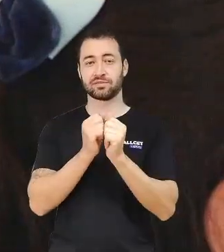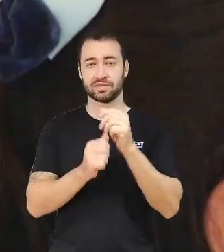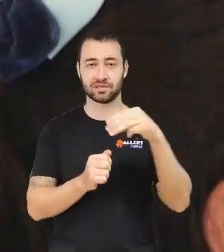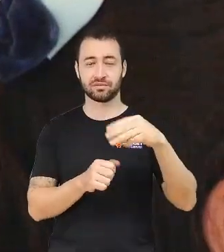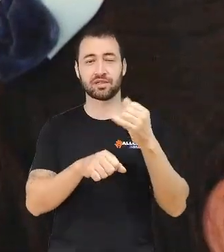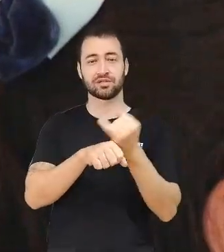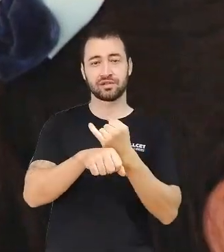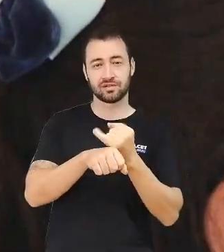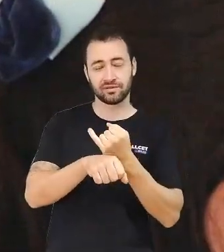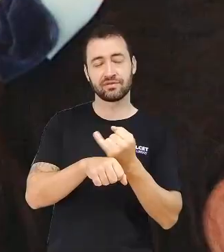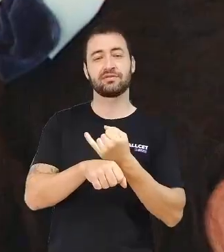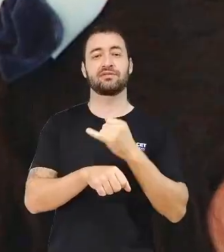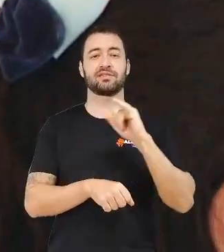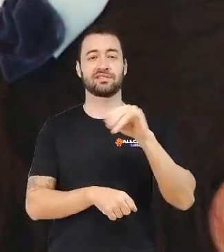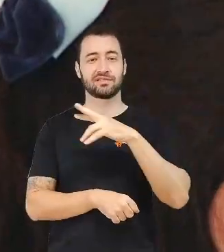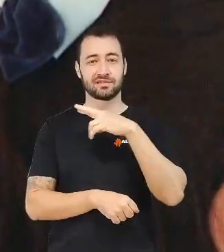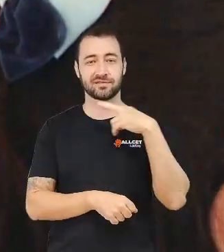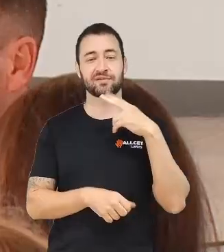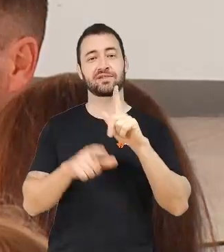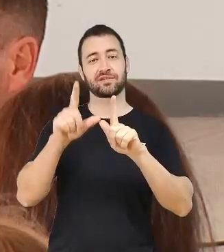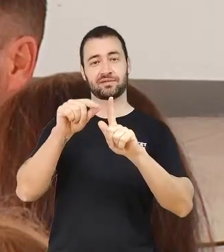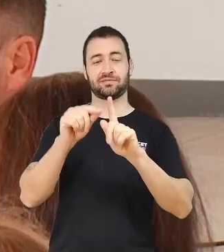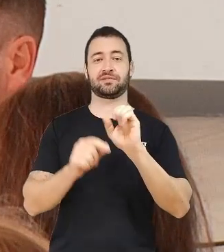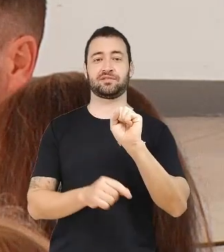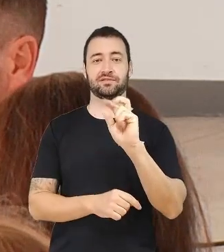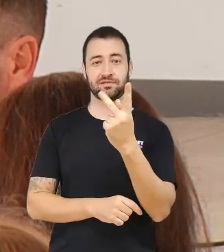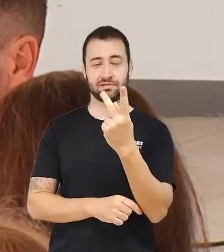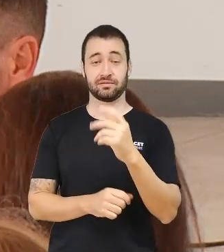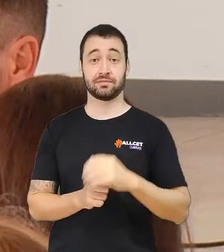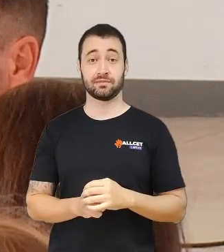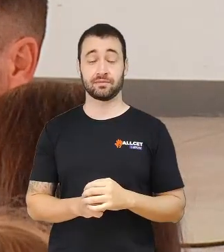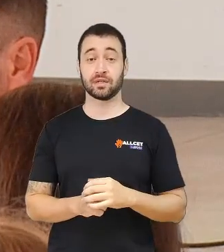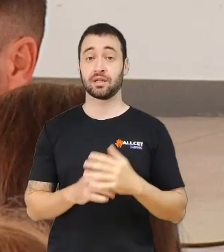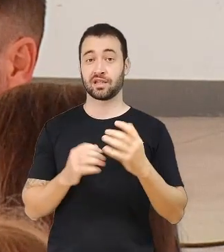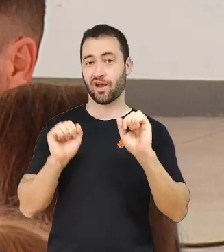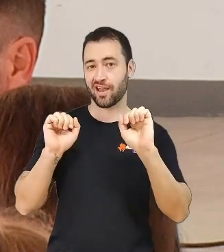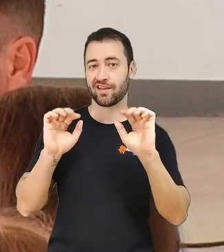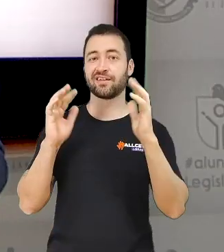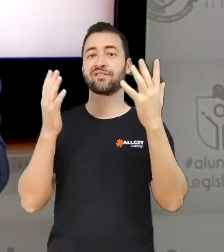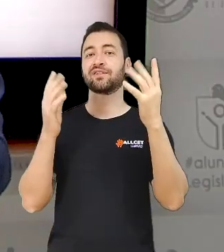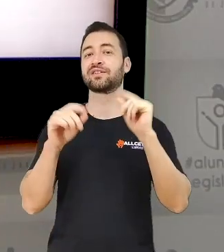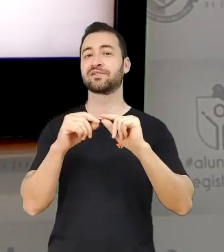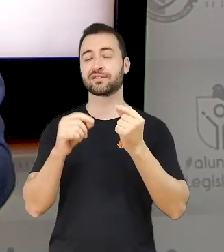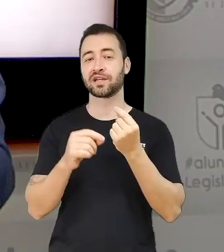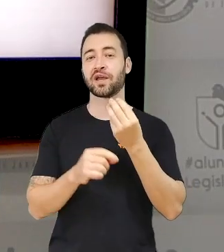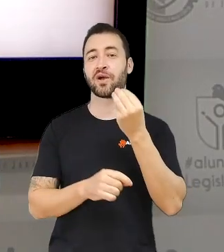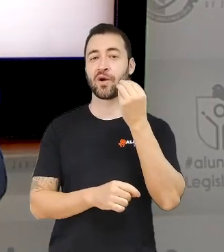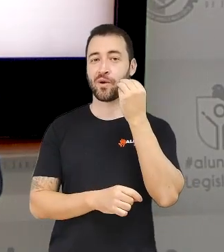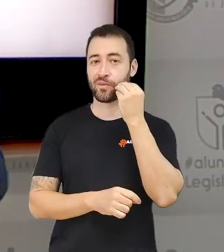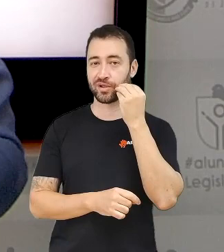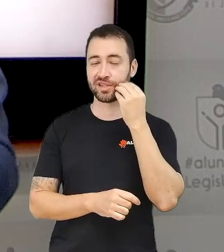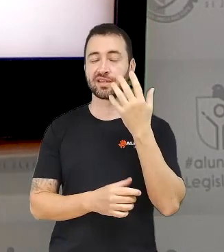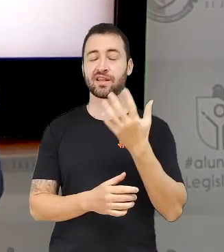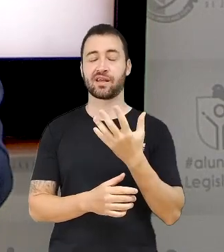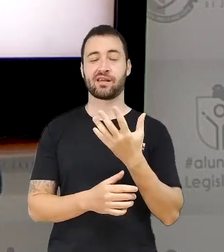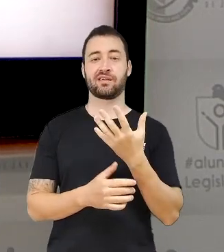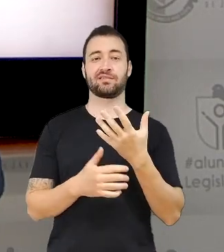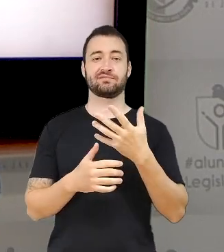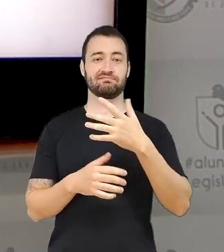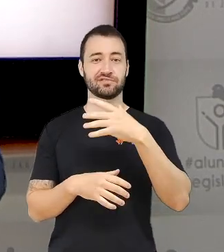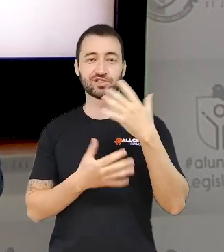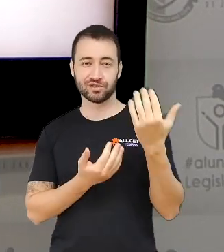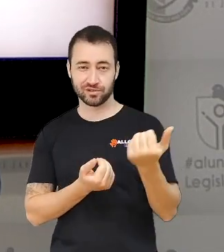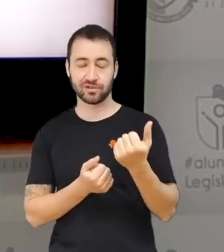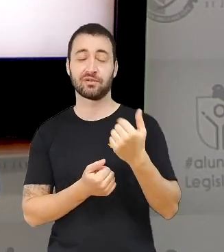das câmaras de Massaranduba Joinville Jaraguá Guaramirim e Schroeder o evento foi uma oportunidade para